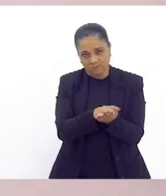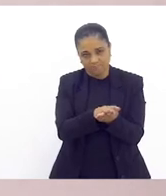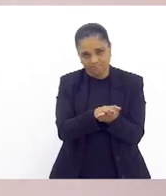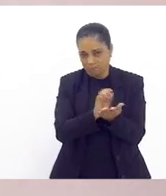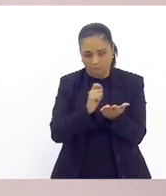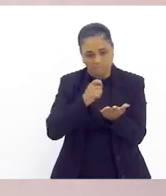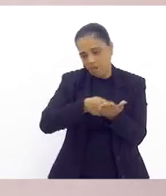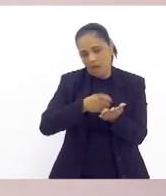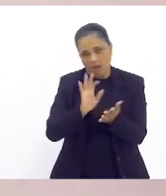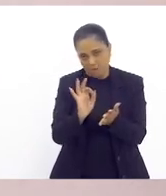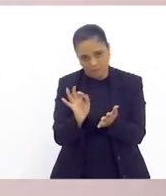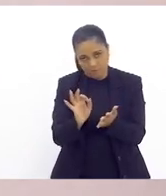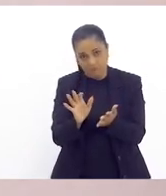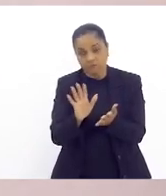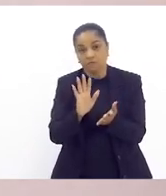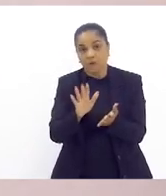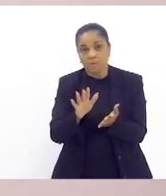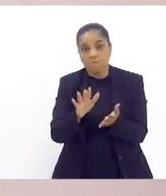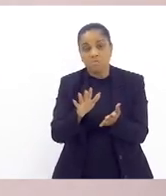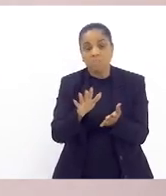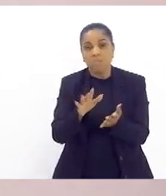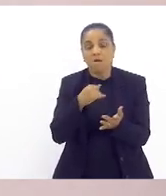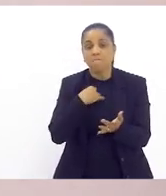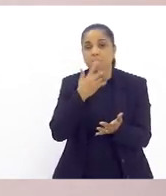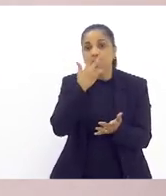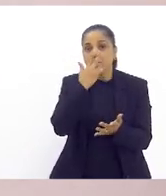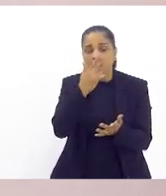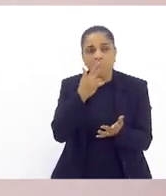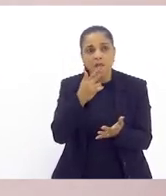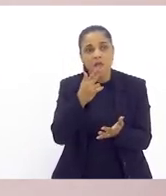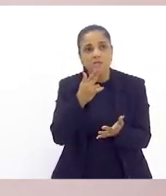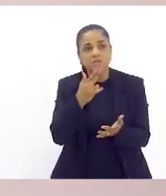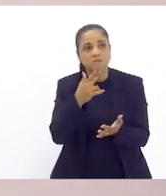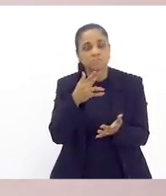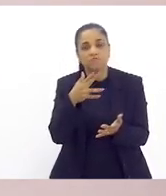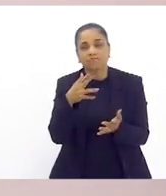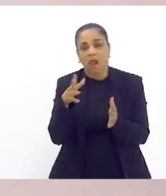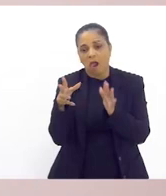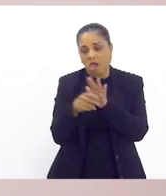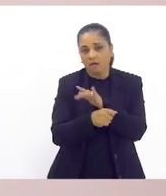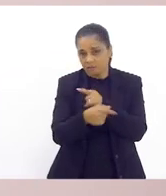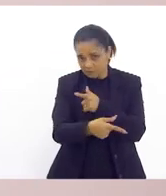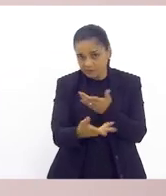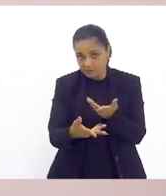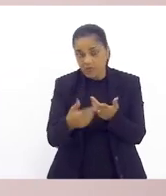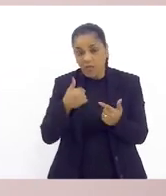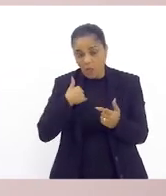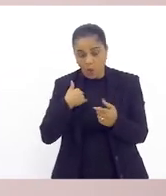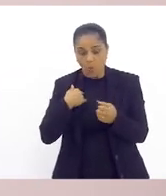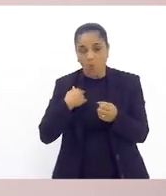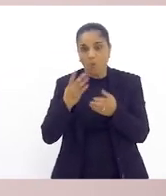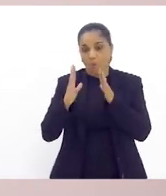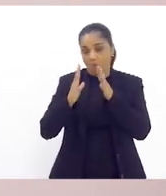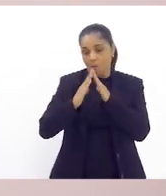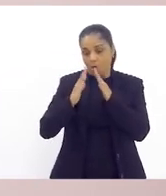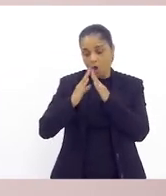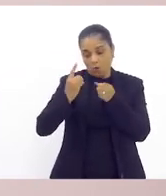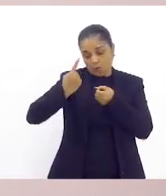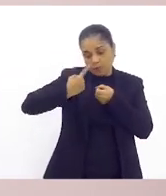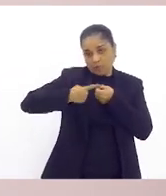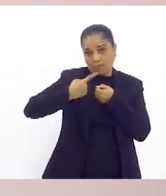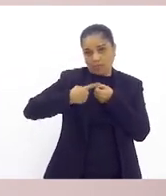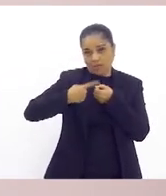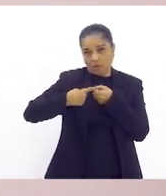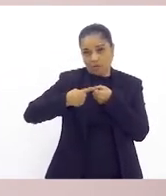forma Deputado eu vejo como um assalto afinal de contas eu moro lá no interior desculpa a expressão Mas